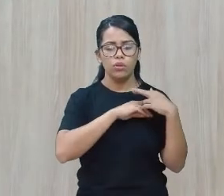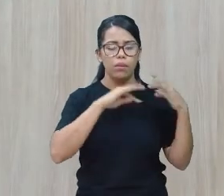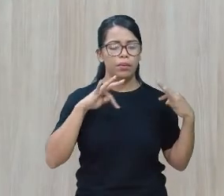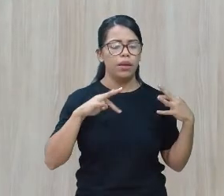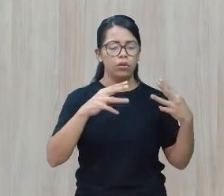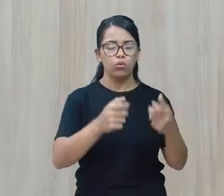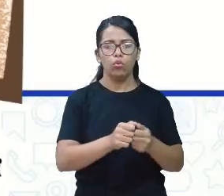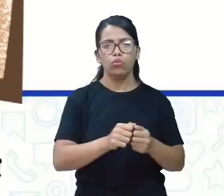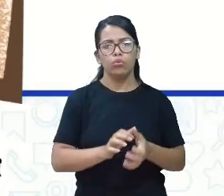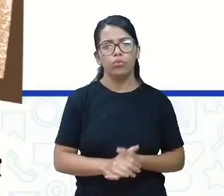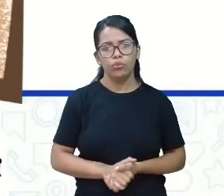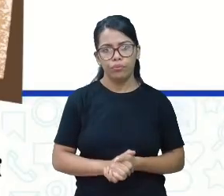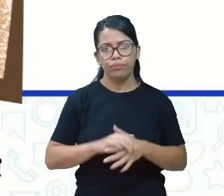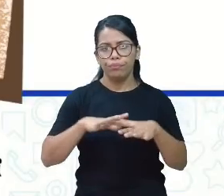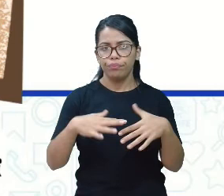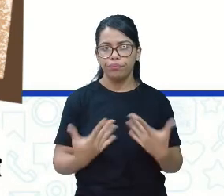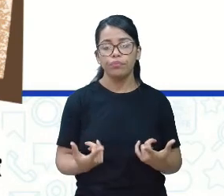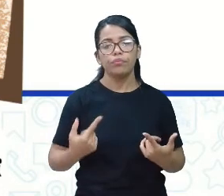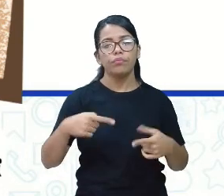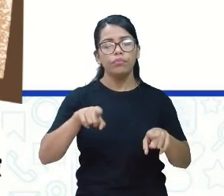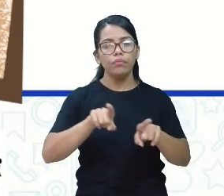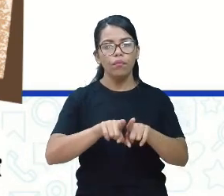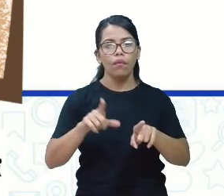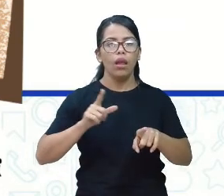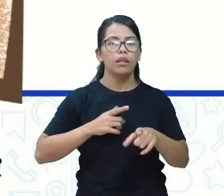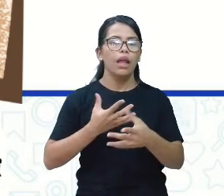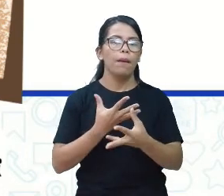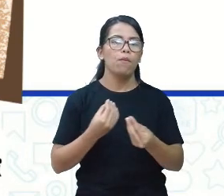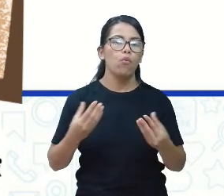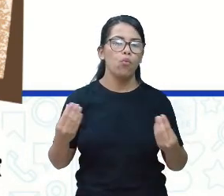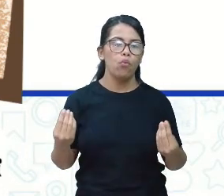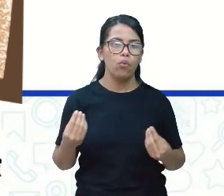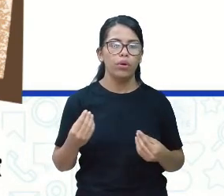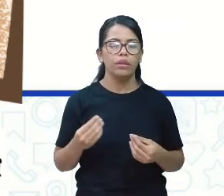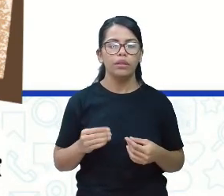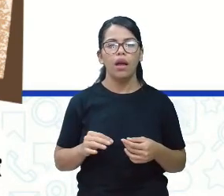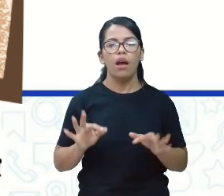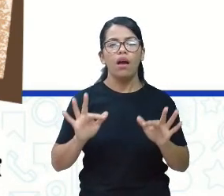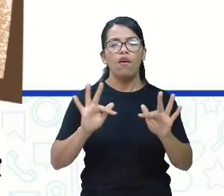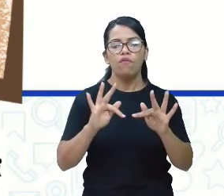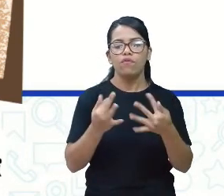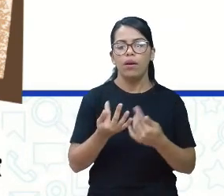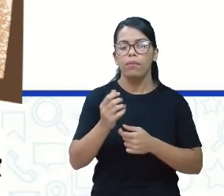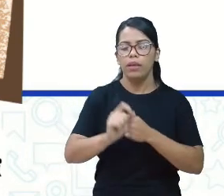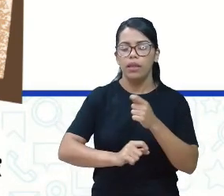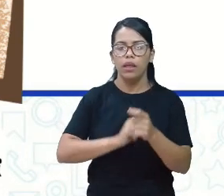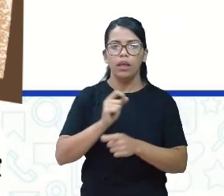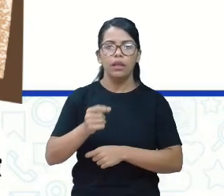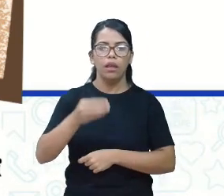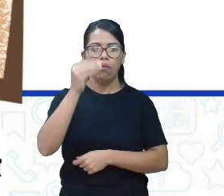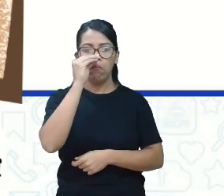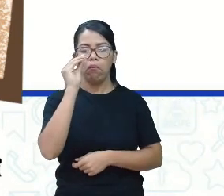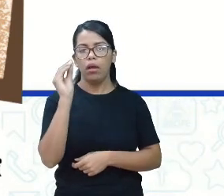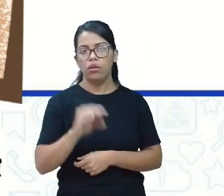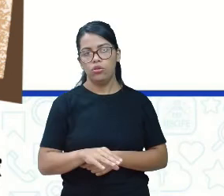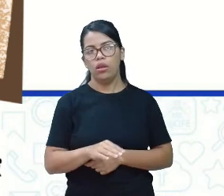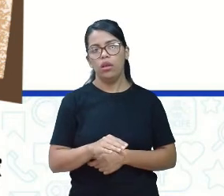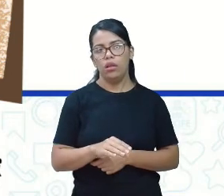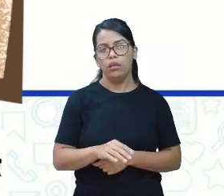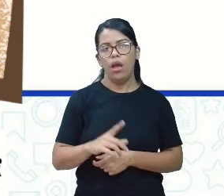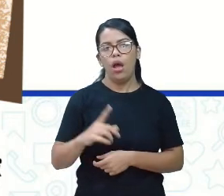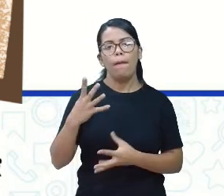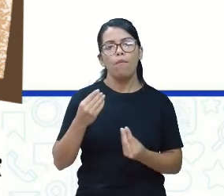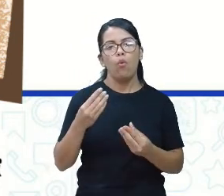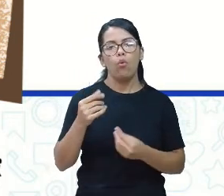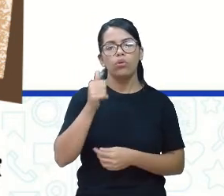problema é a rejeição das famílias também, que afetam muito os jovens, né? Ainda são muito comuns os pais que eles abandonam seus filhos